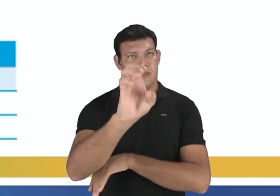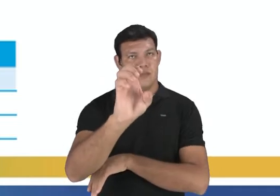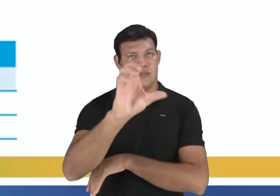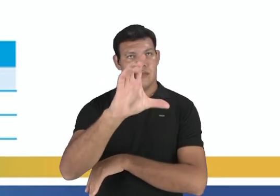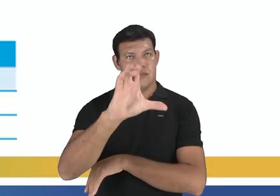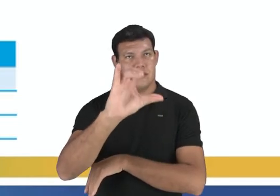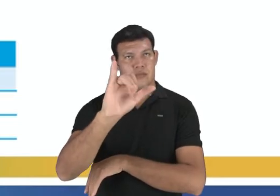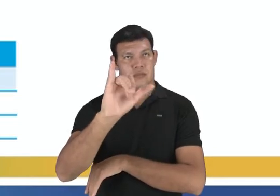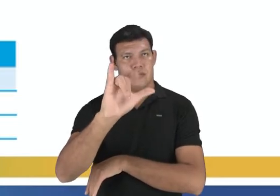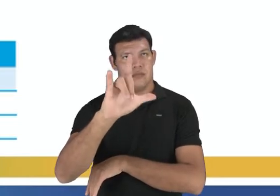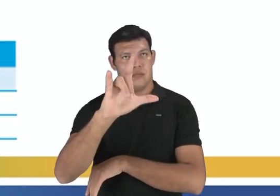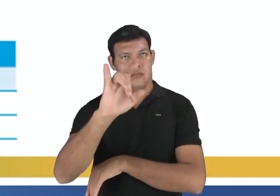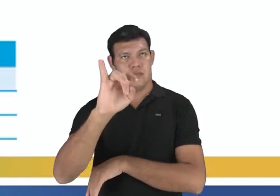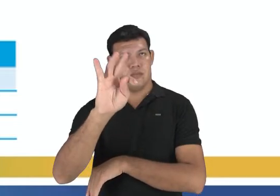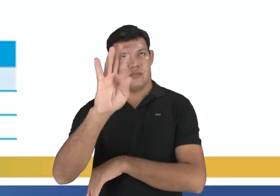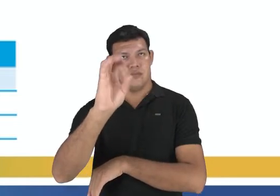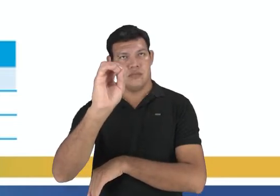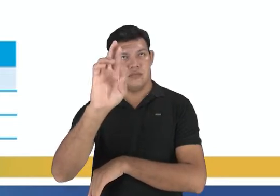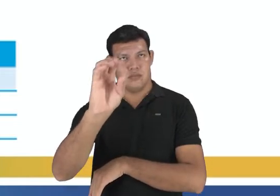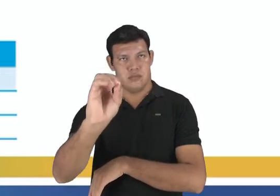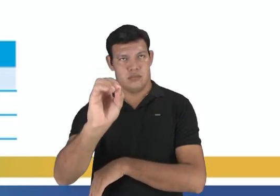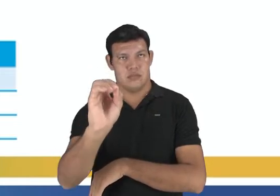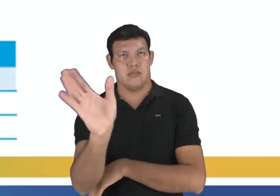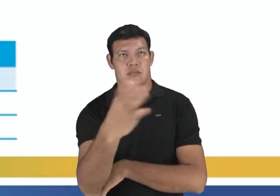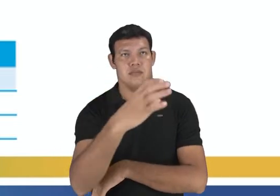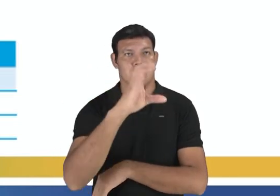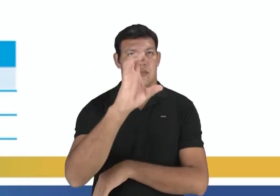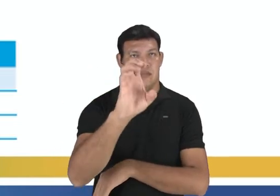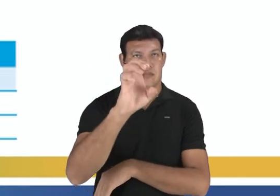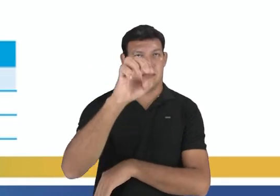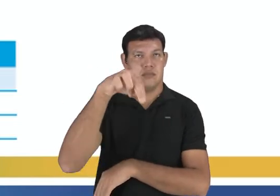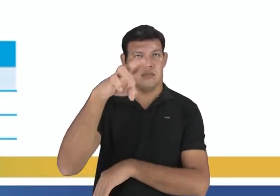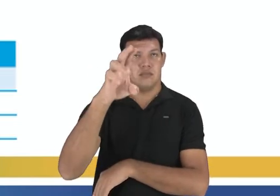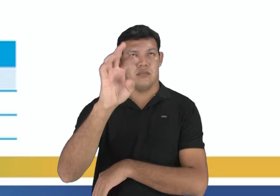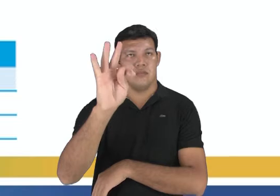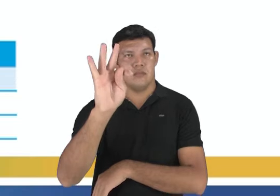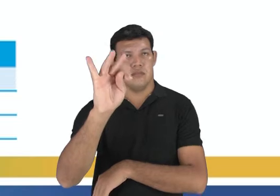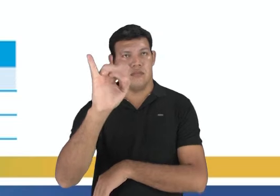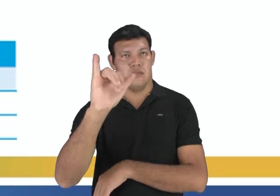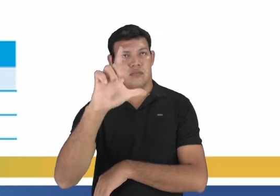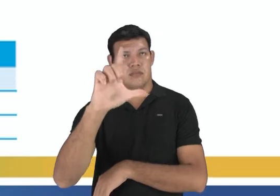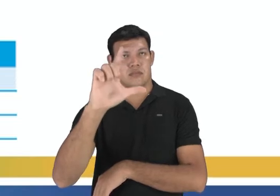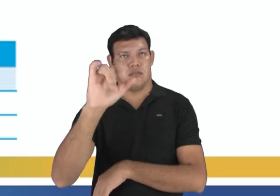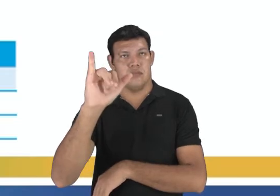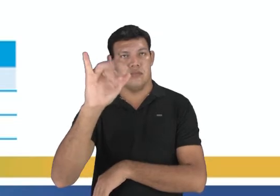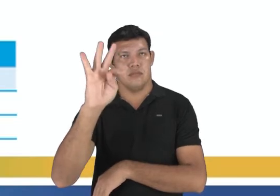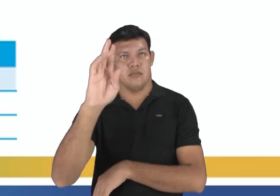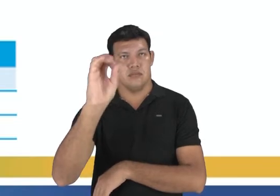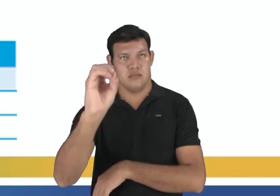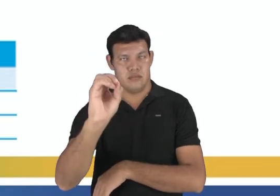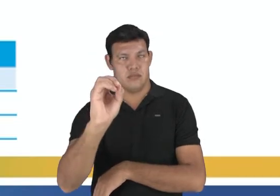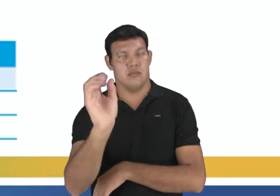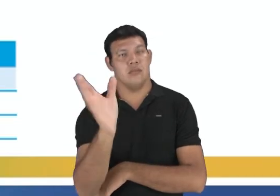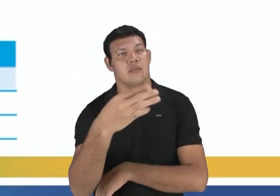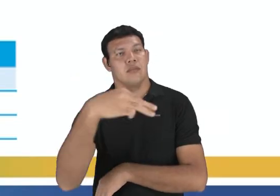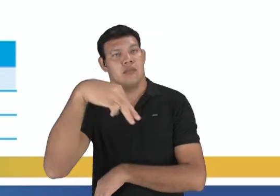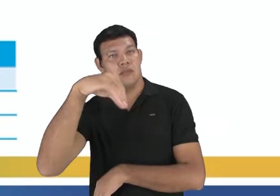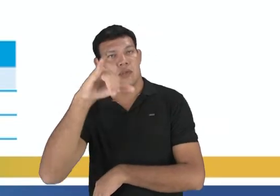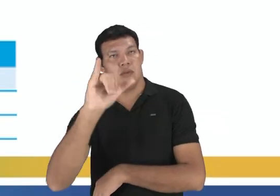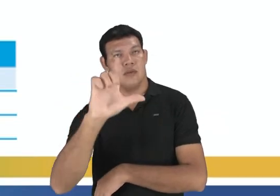Vocês vão perceber que nós temos aí organizado na tabela tanto os múltiplos quanto os